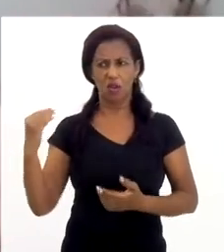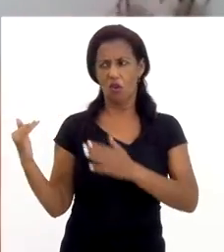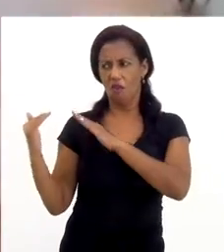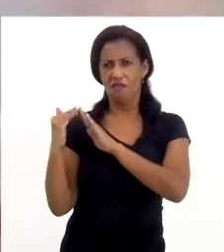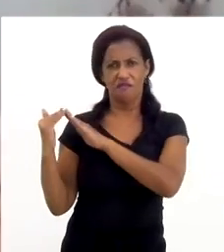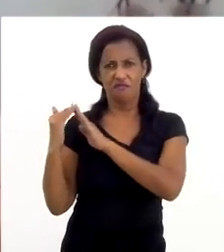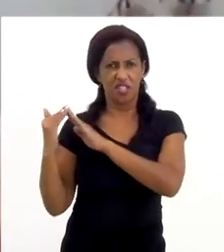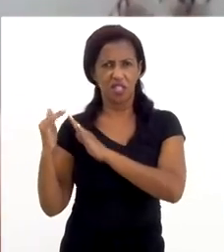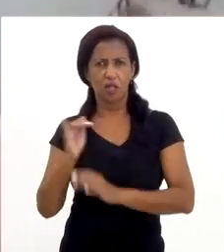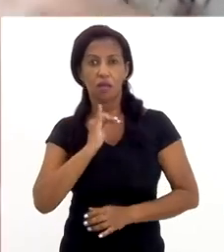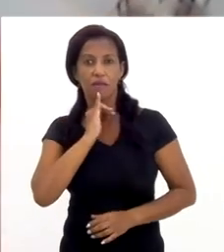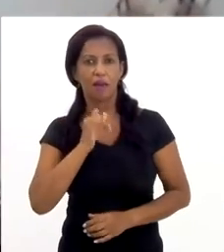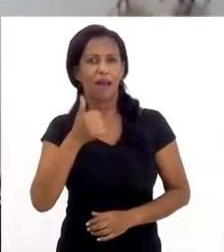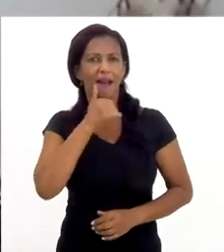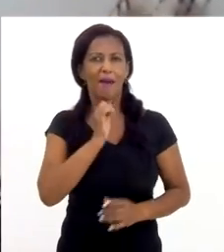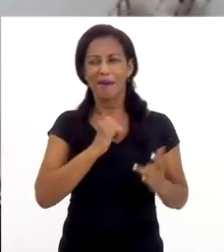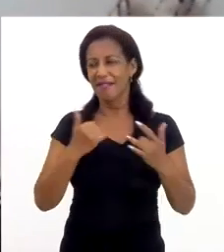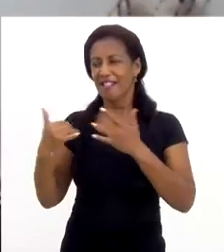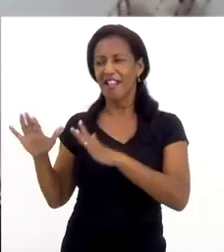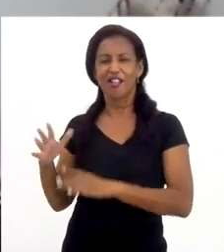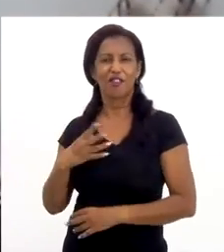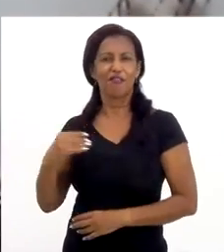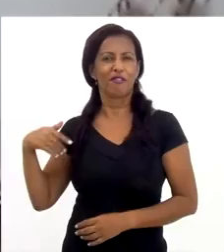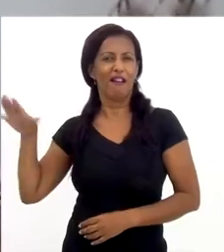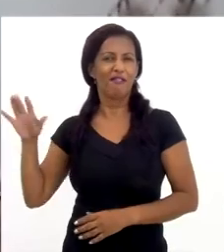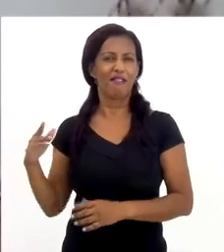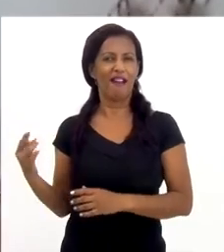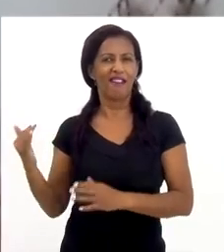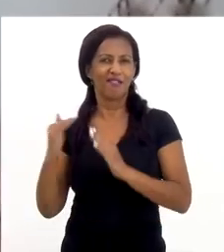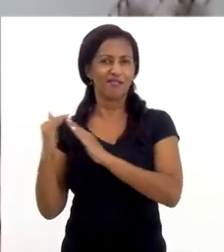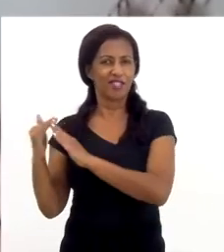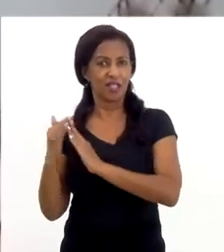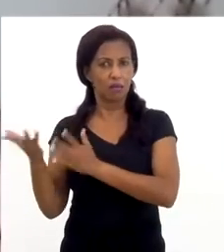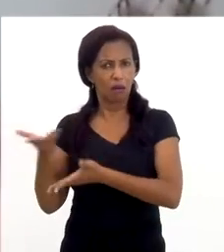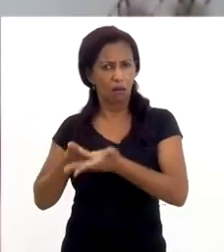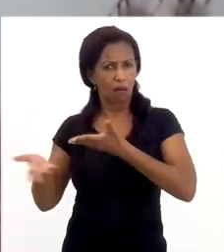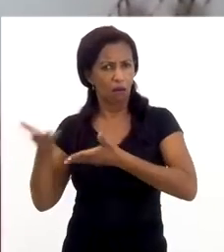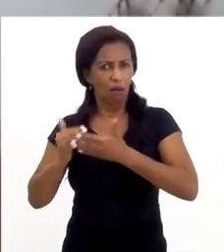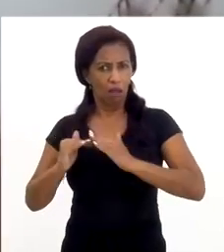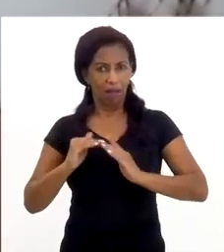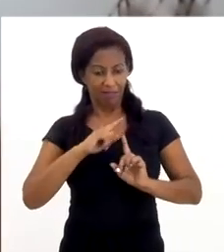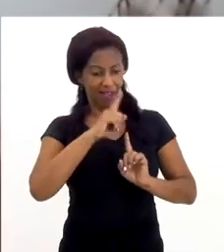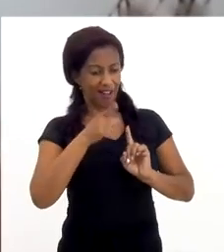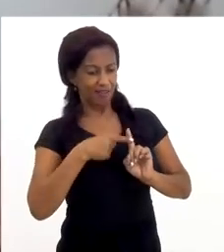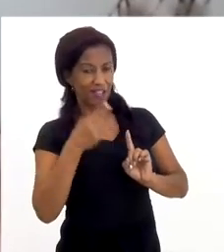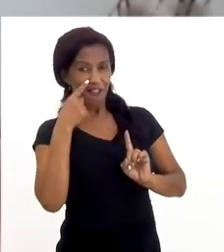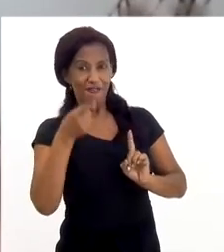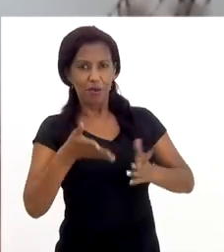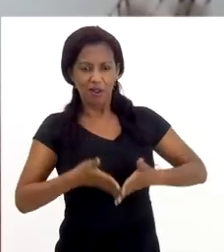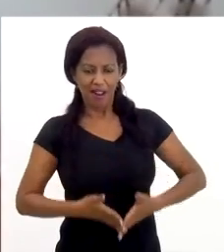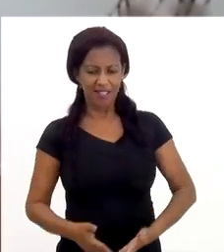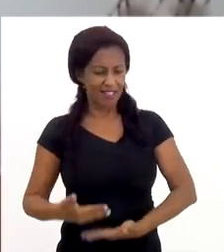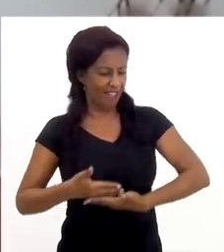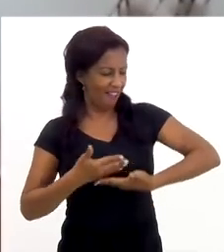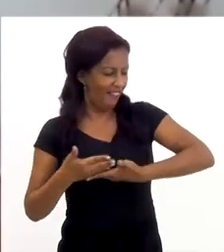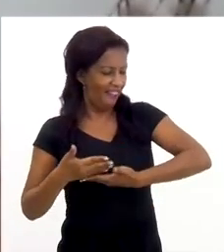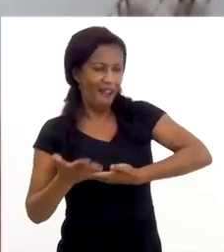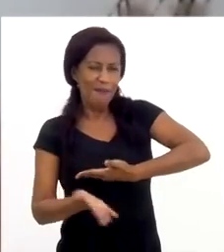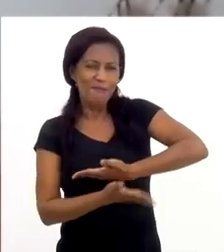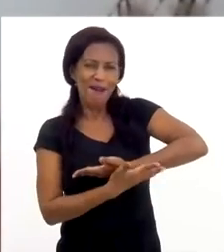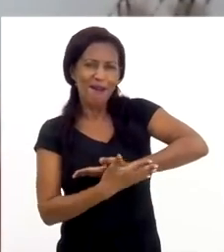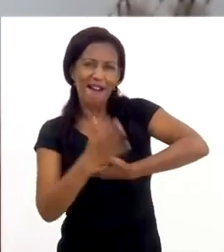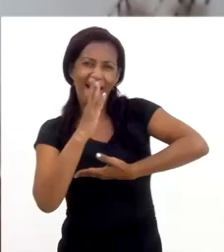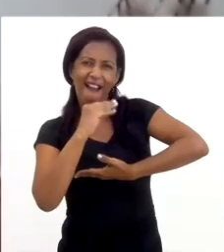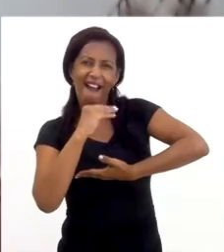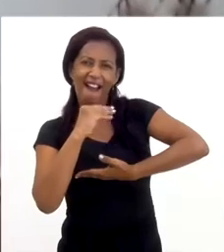tio padrinho o vizinho que infelizmente as mães deixam seus filhos aqueles que participaram da gestação que viram a